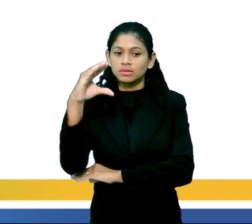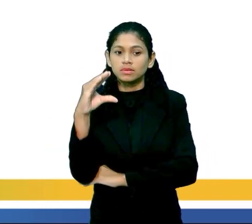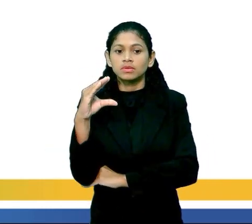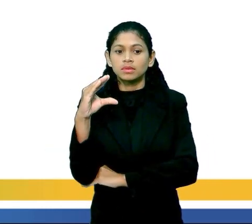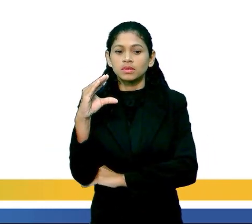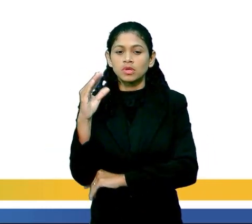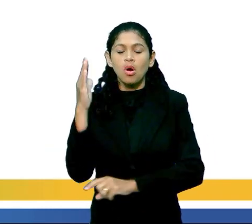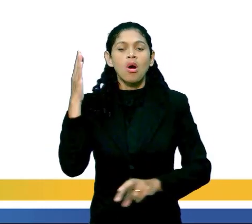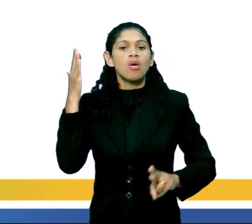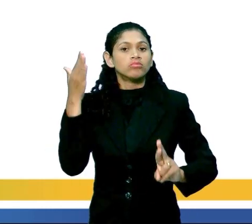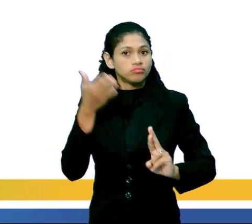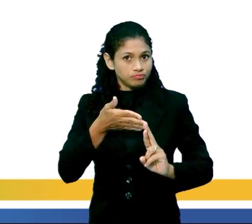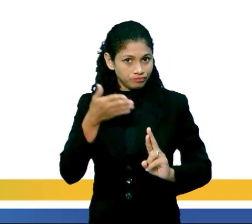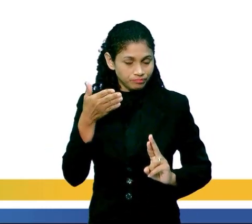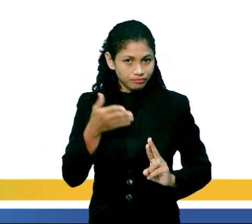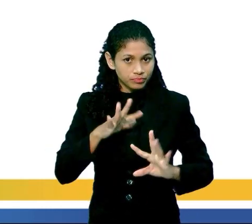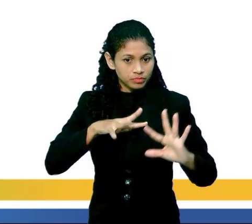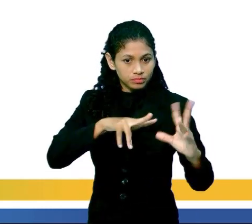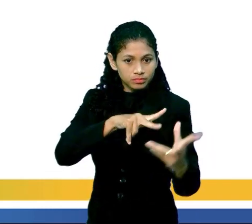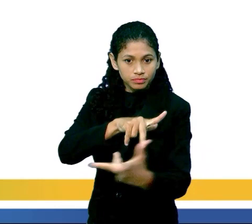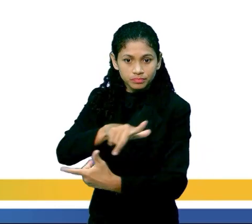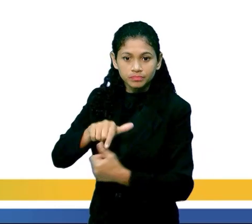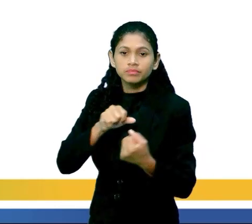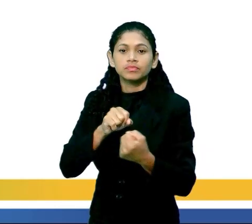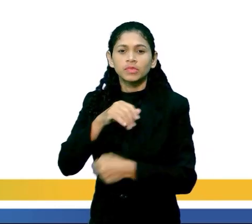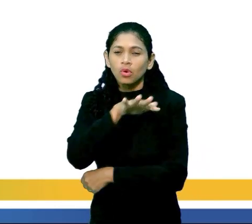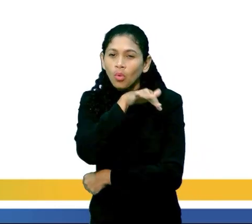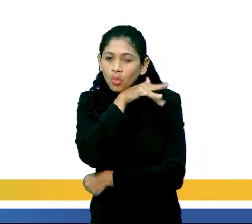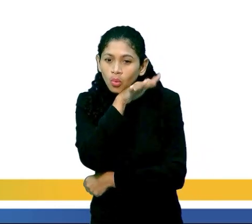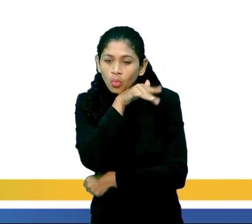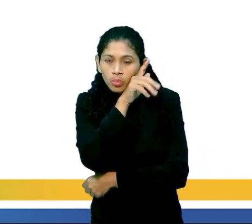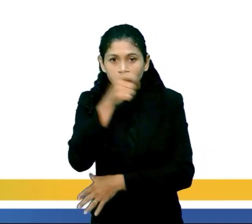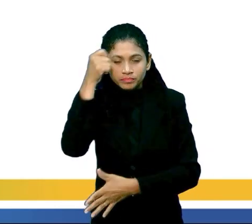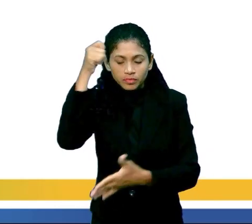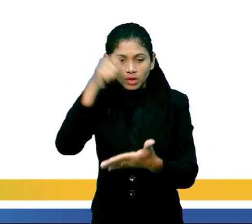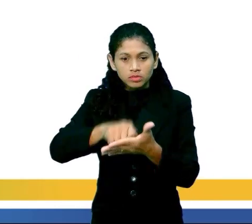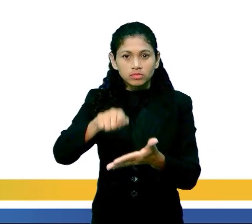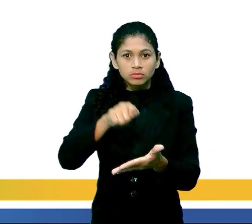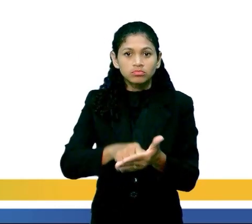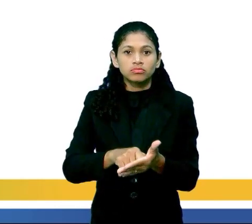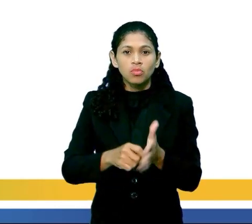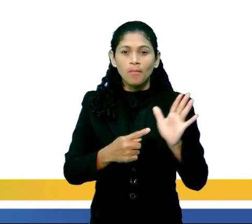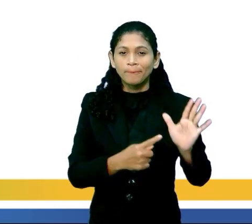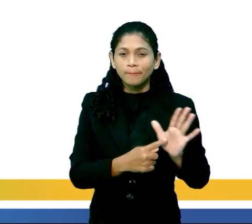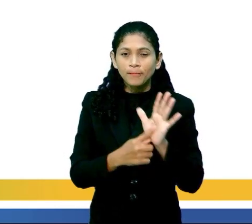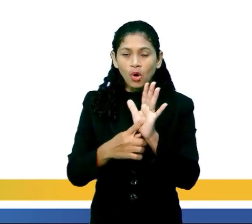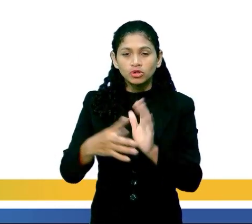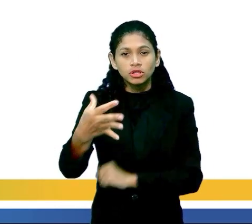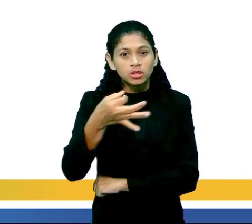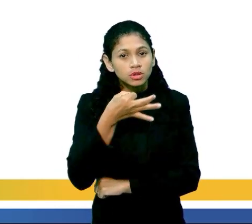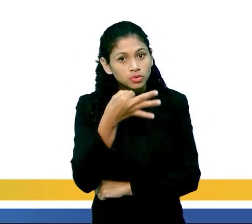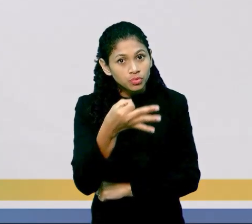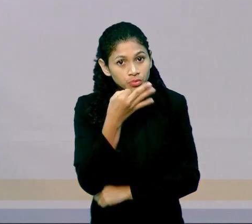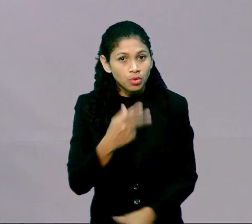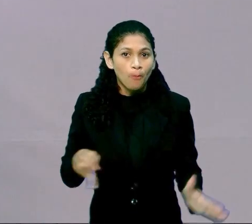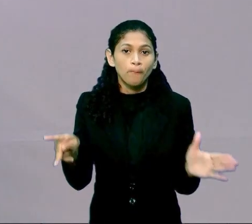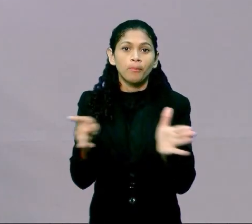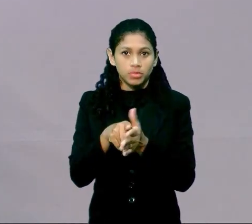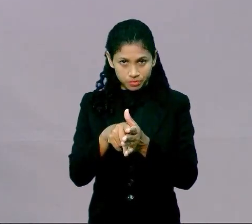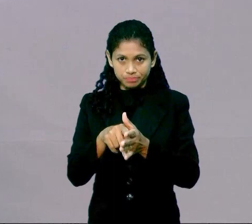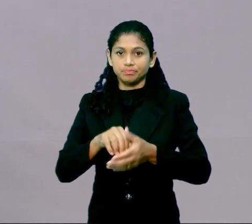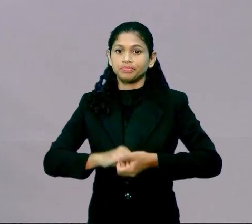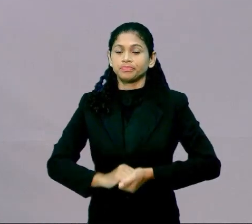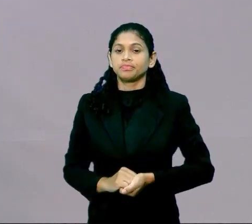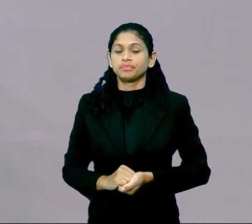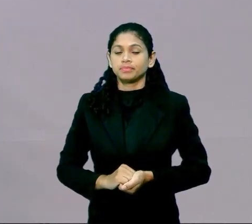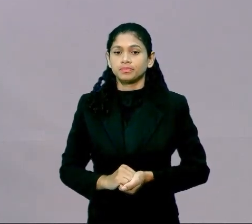Ao referir-se à globalização como perversa, a autora comete um juízo de valor. Agora,